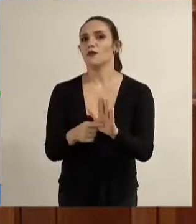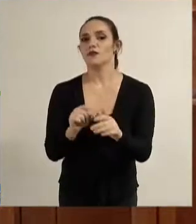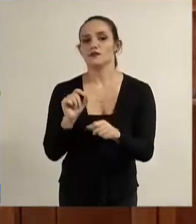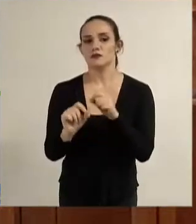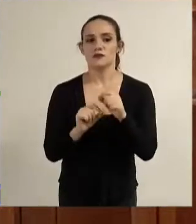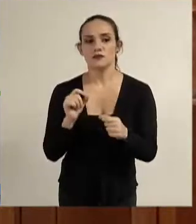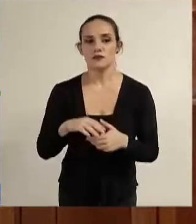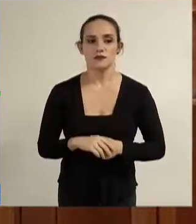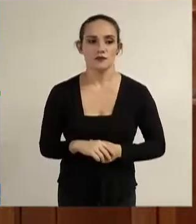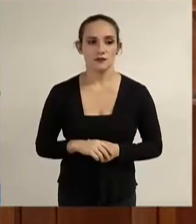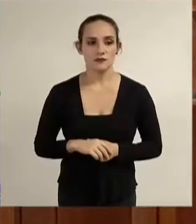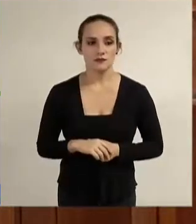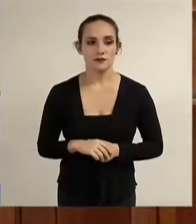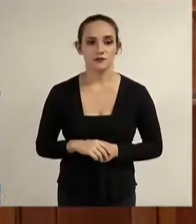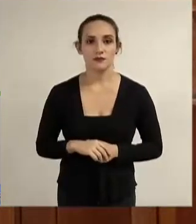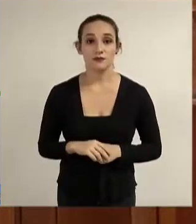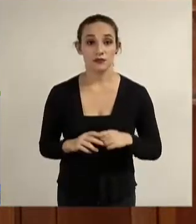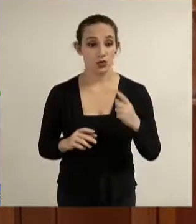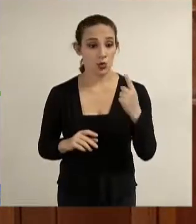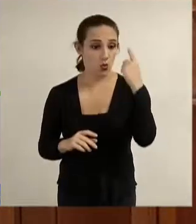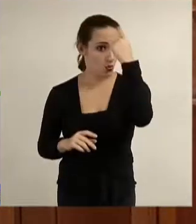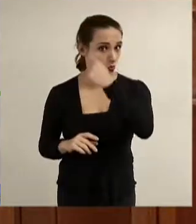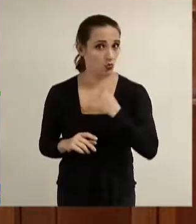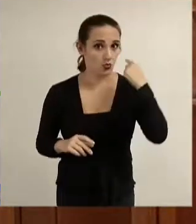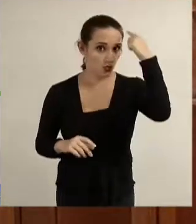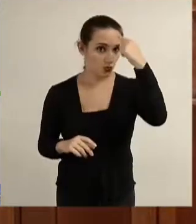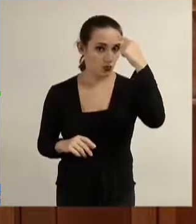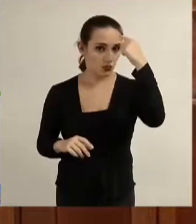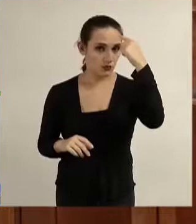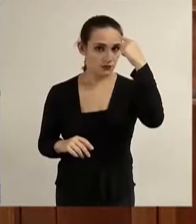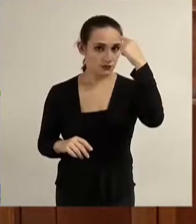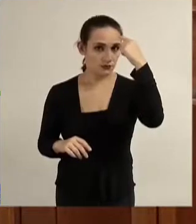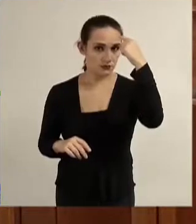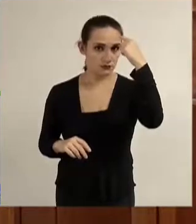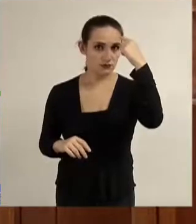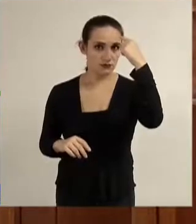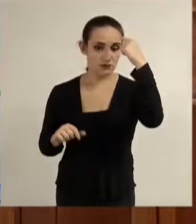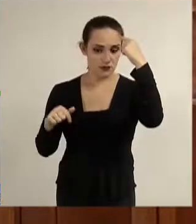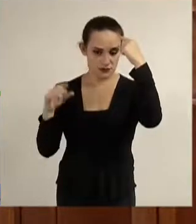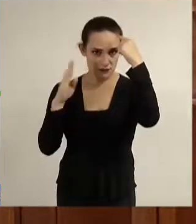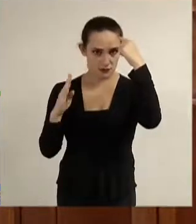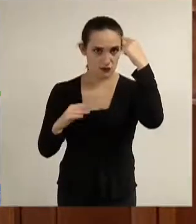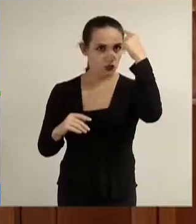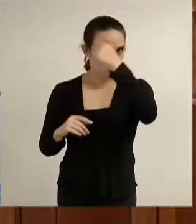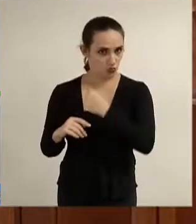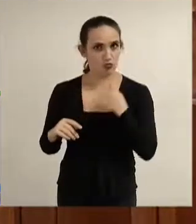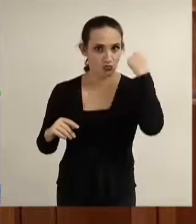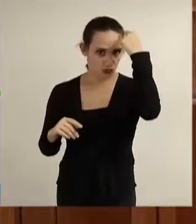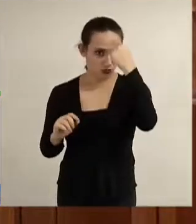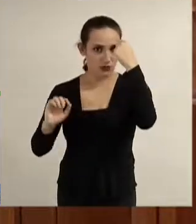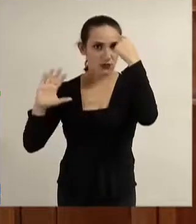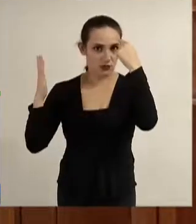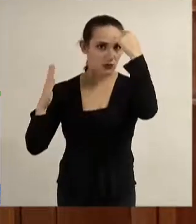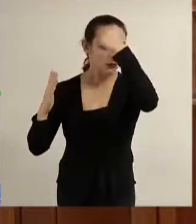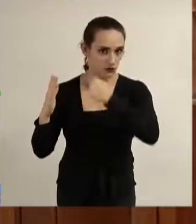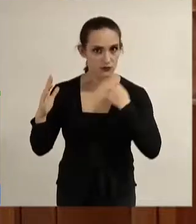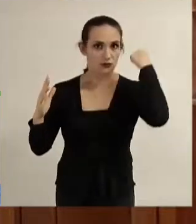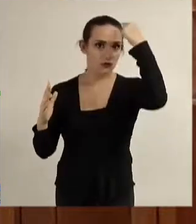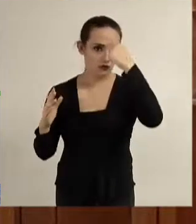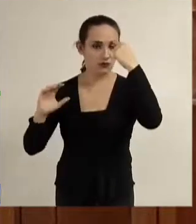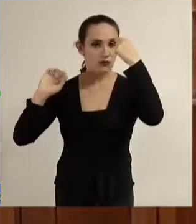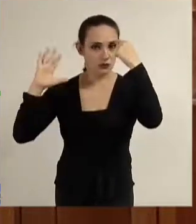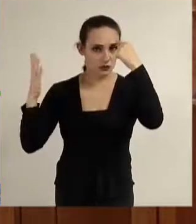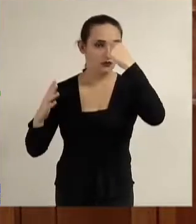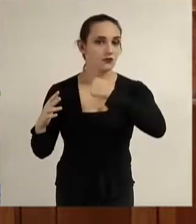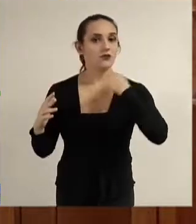seguinte: a cada uma hora no Brasil, o jornalista Manuel Afonso,